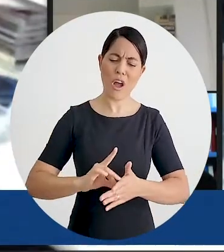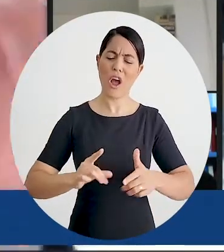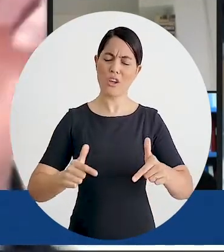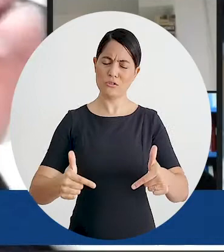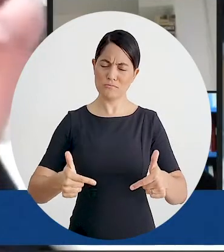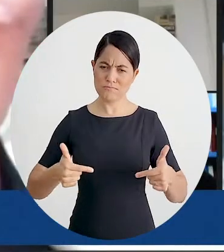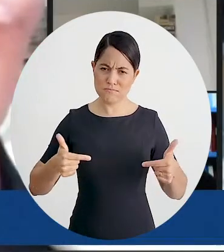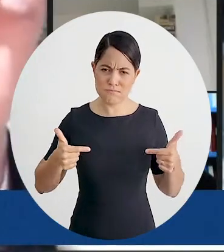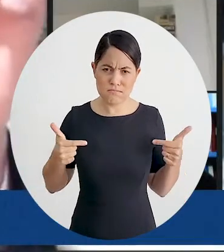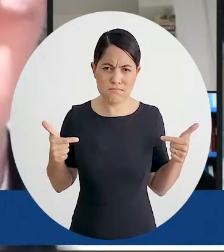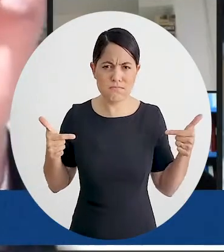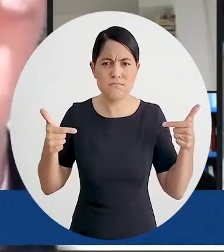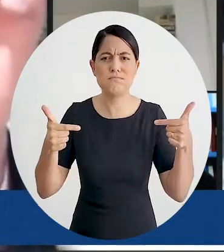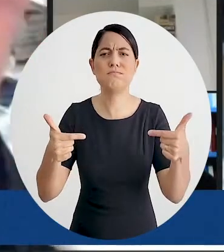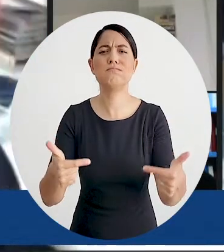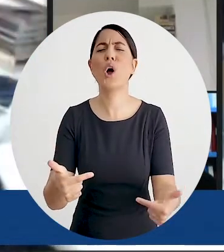levam